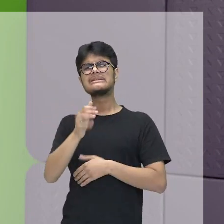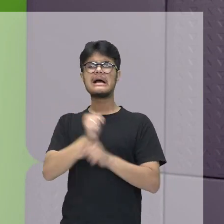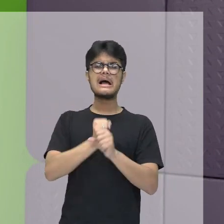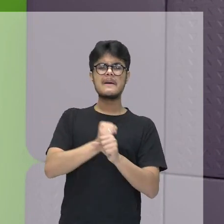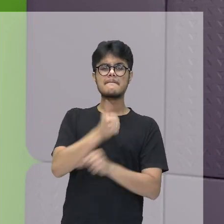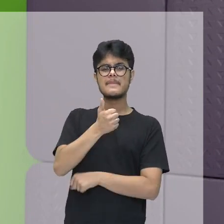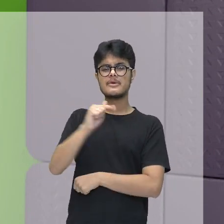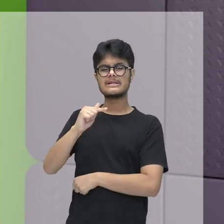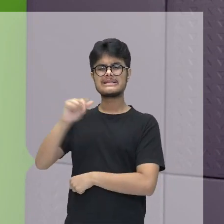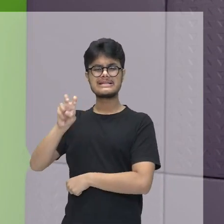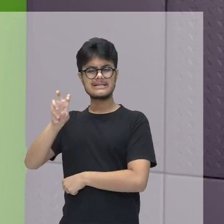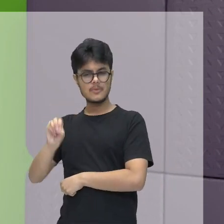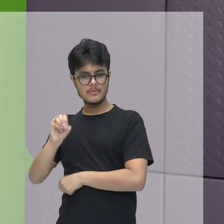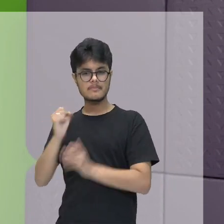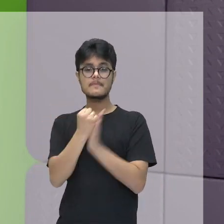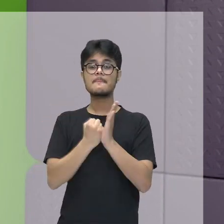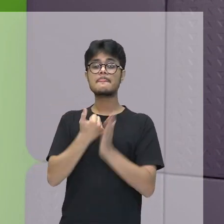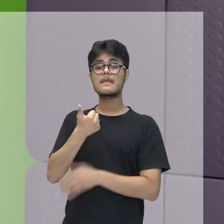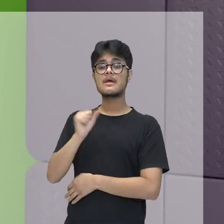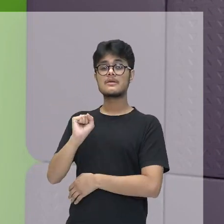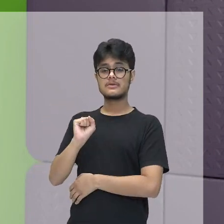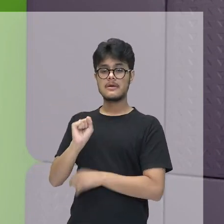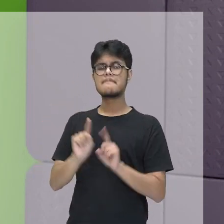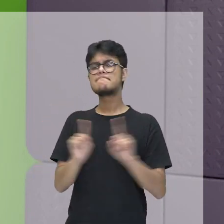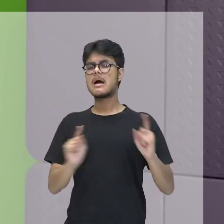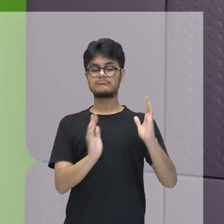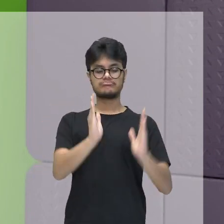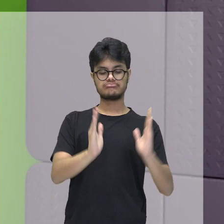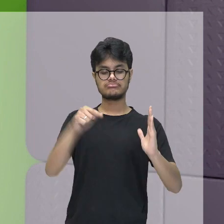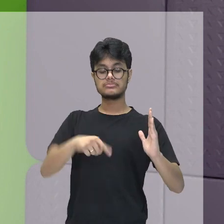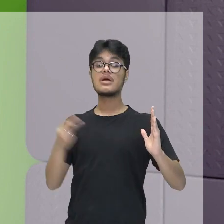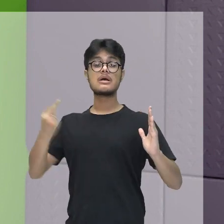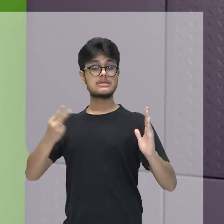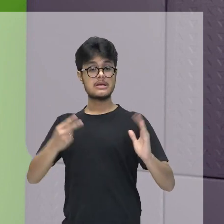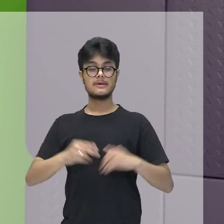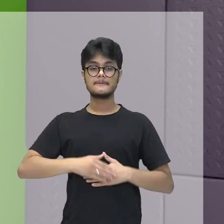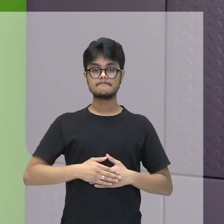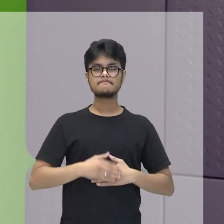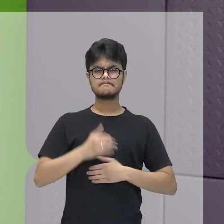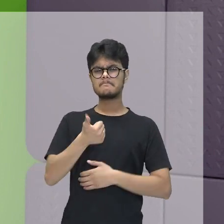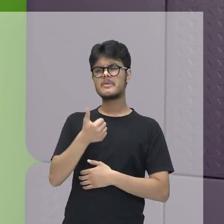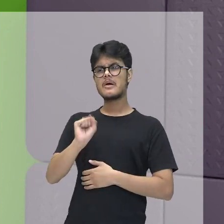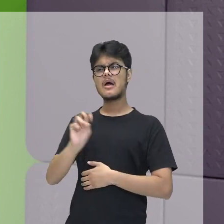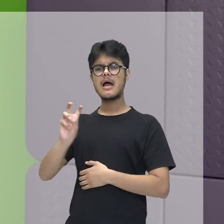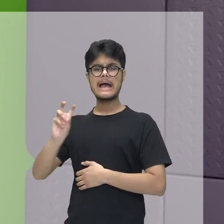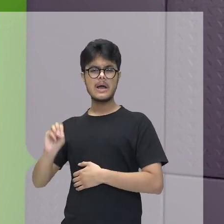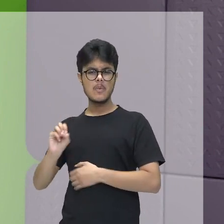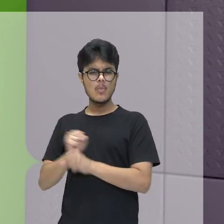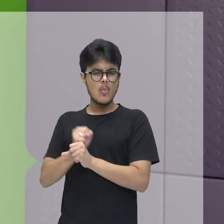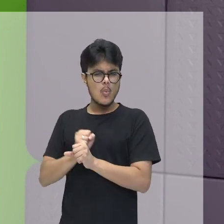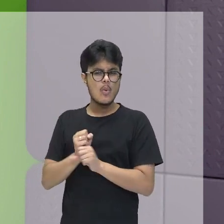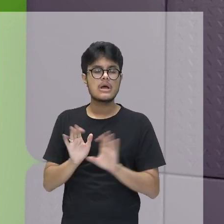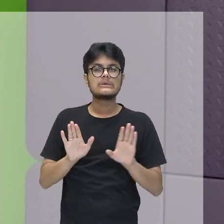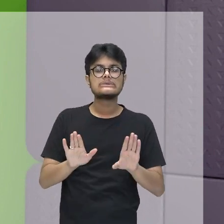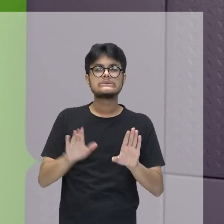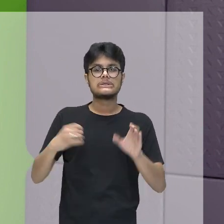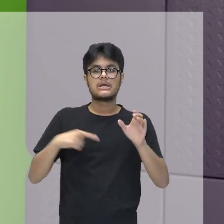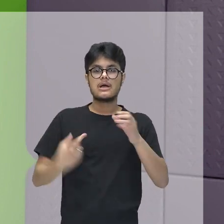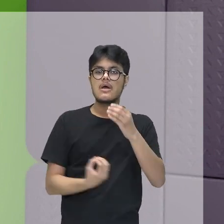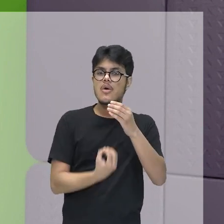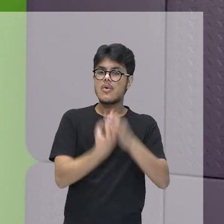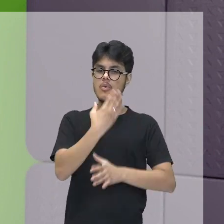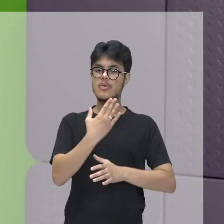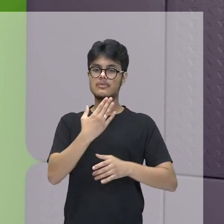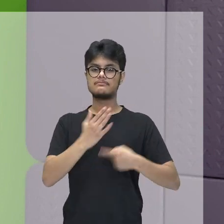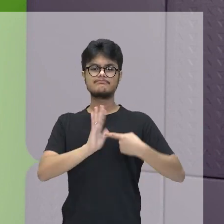no século XVIII. Já a segunda fase, em 1850, nós vamos ter o surgimento de